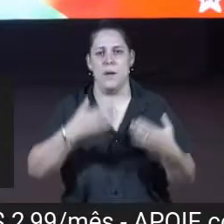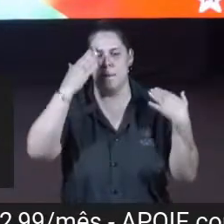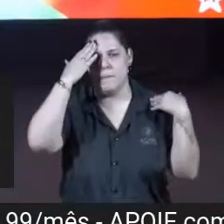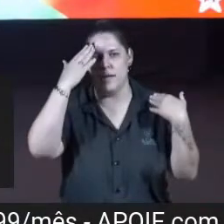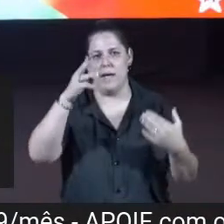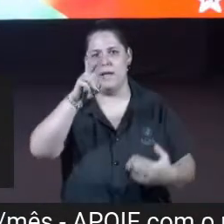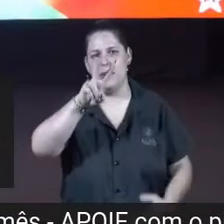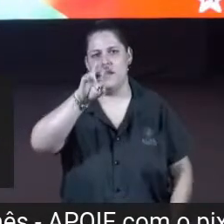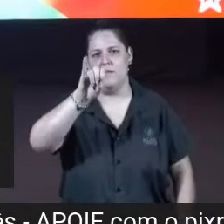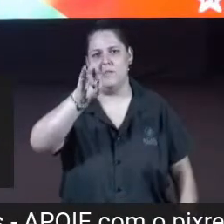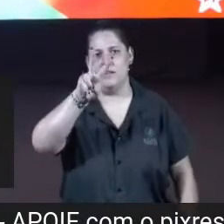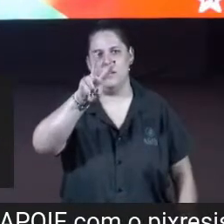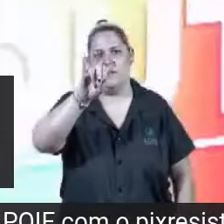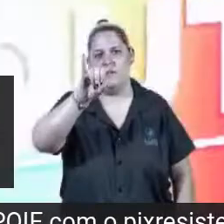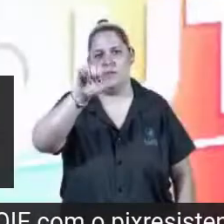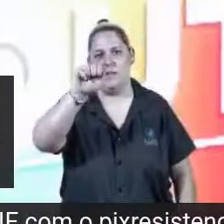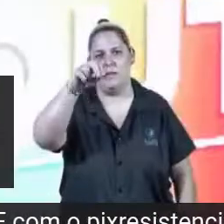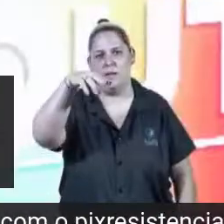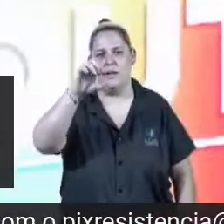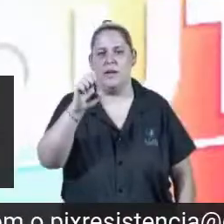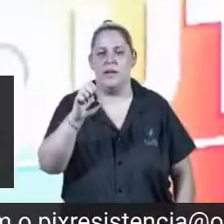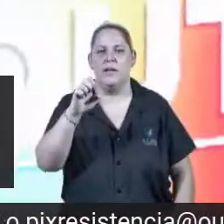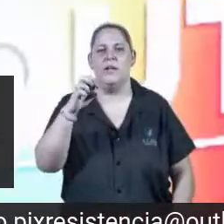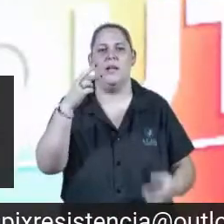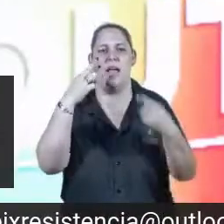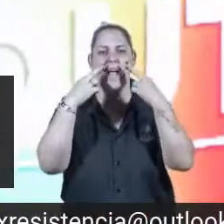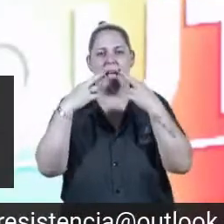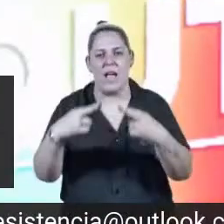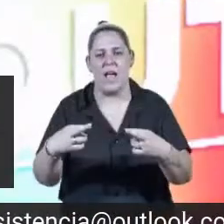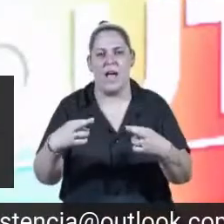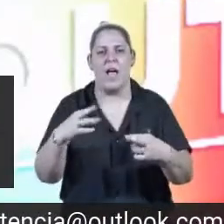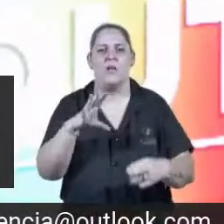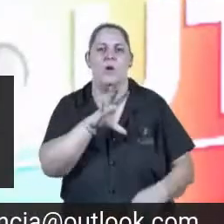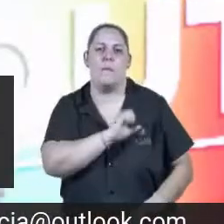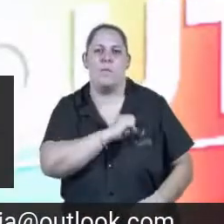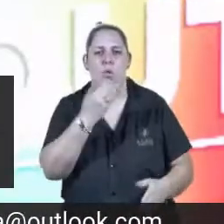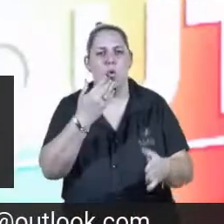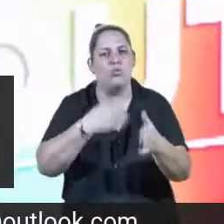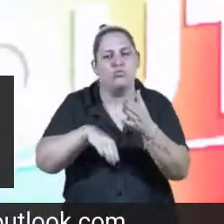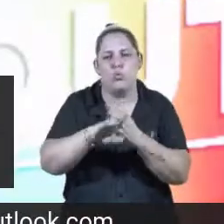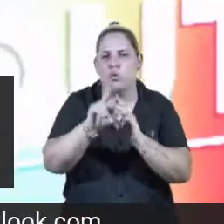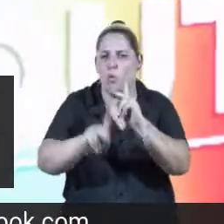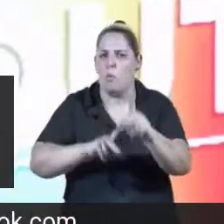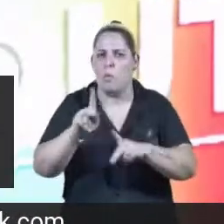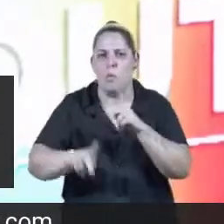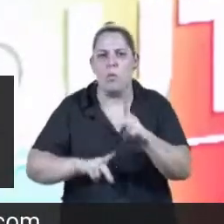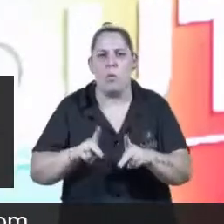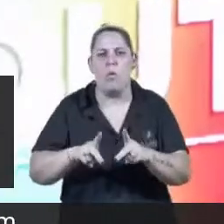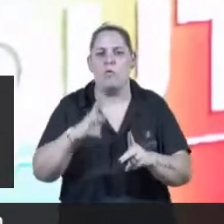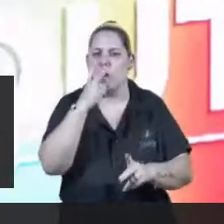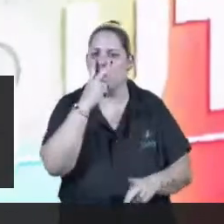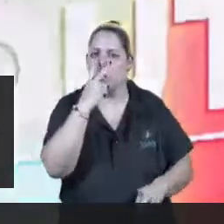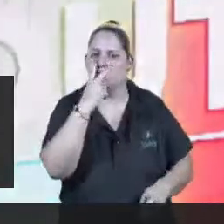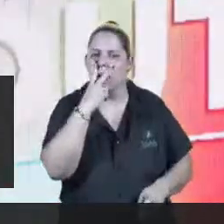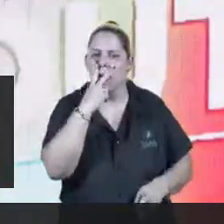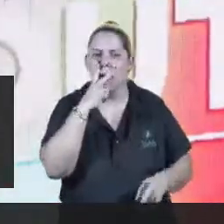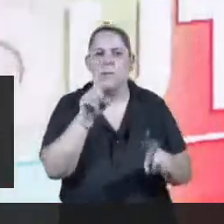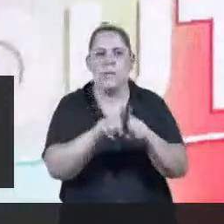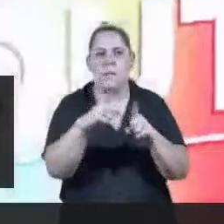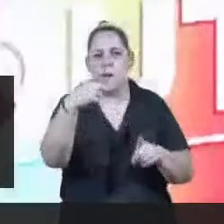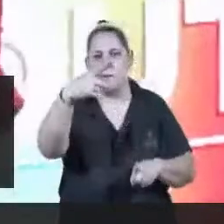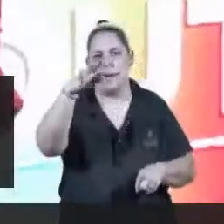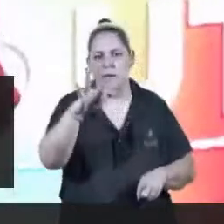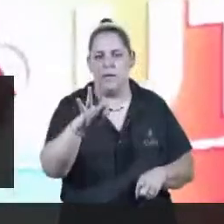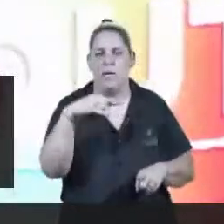Obrigada, Viviane, por esse recado e por esse carinho com todo o povo capixaba e, sobretudo, com o PT. Nós, do PT Espírito Santo,